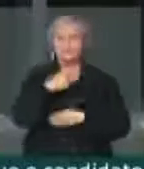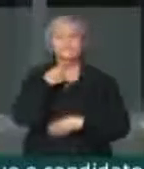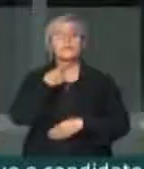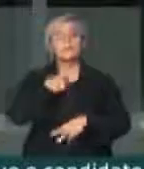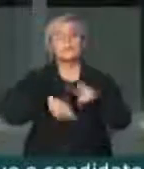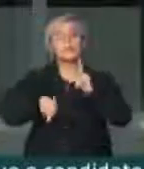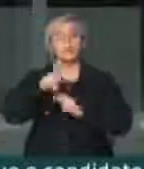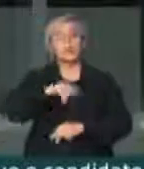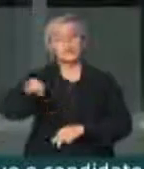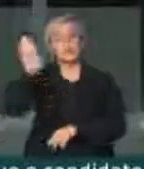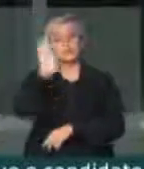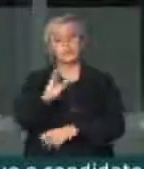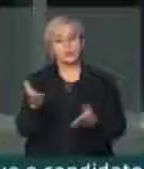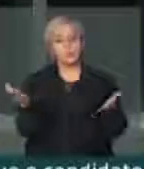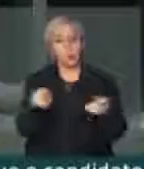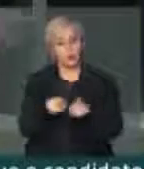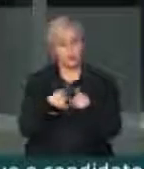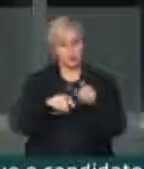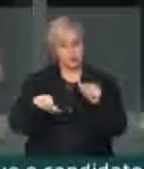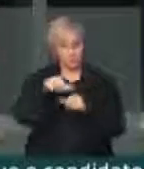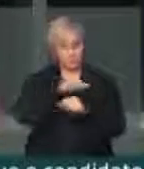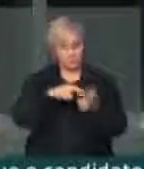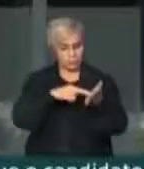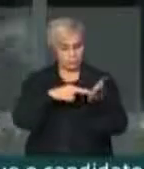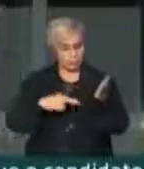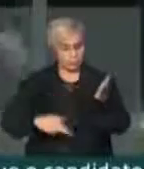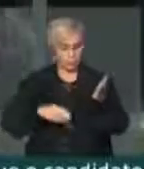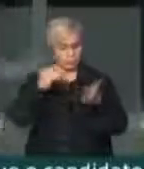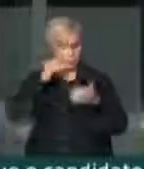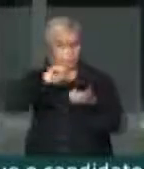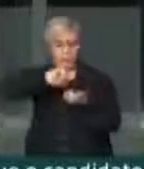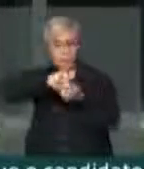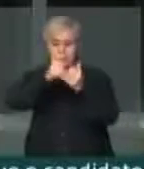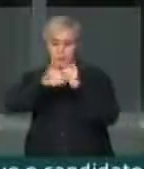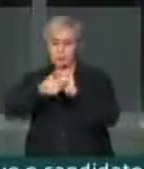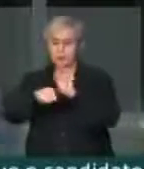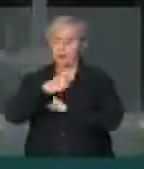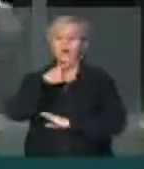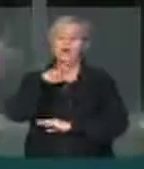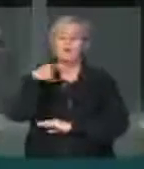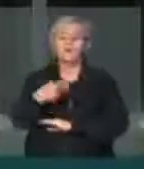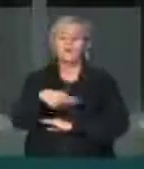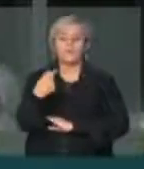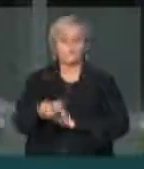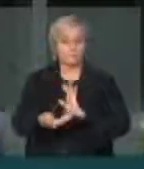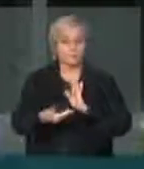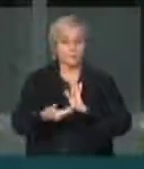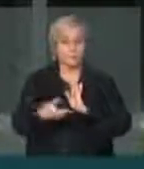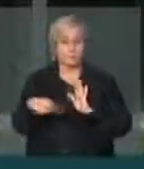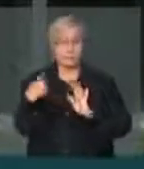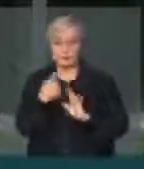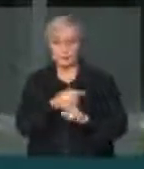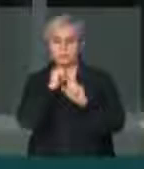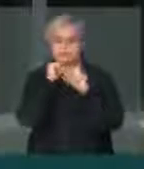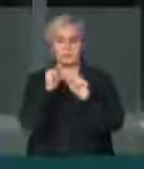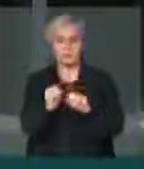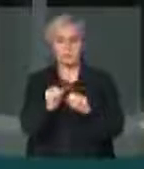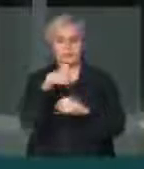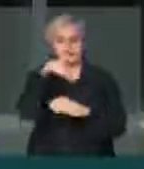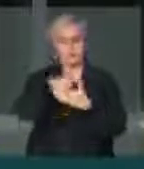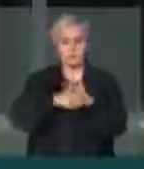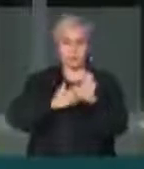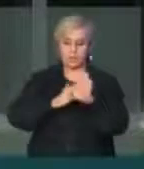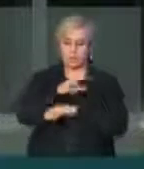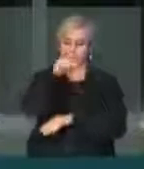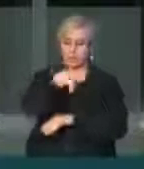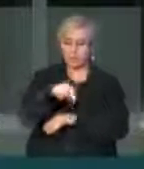teve a humildade, inclusive de hoje, mudou o relatório para adequar a vontade deste parlamento, para que nós possamos, tenho certeza, votar e aprovar